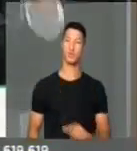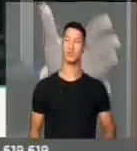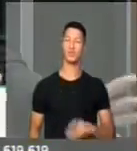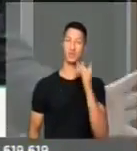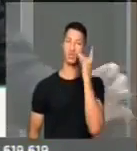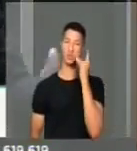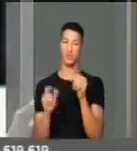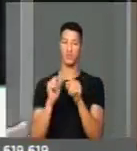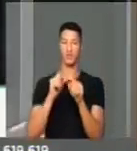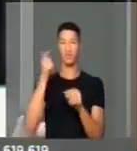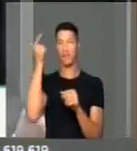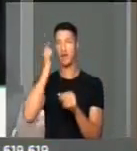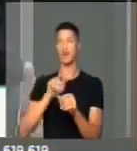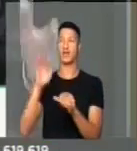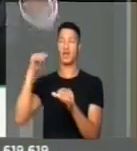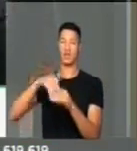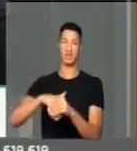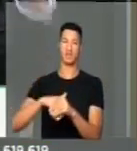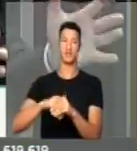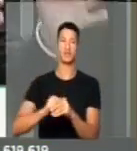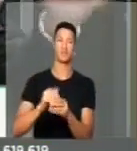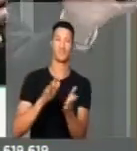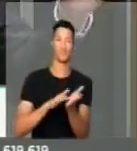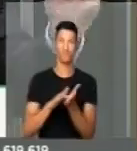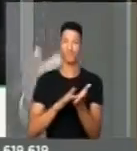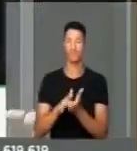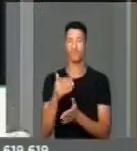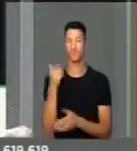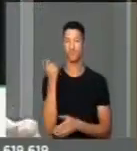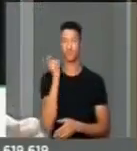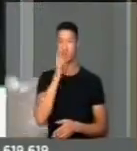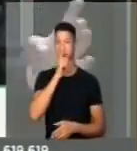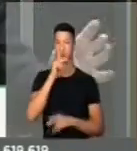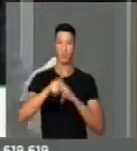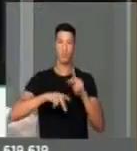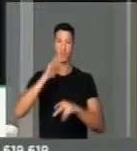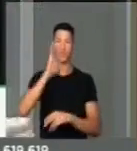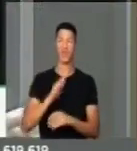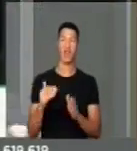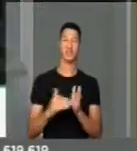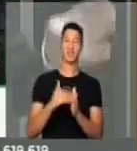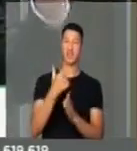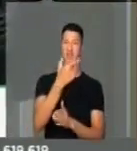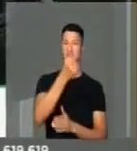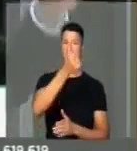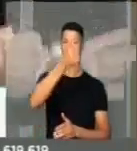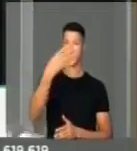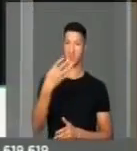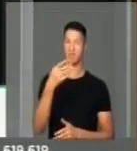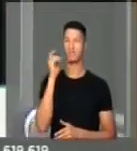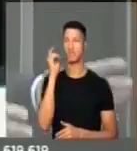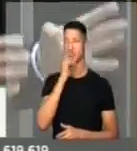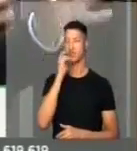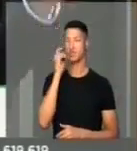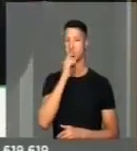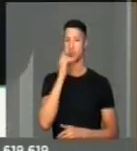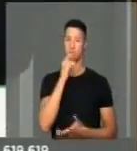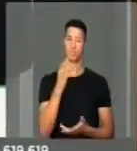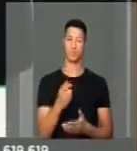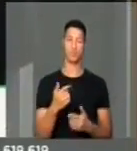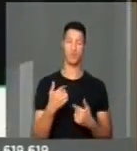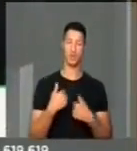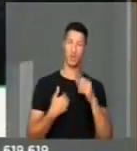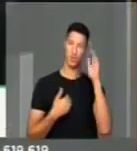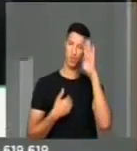Dilma fez para ganhar a eleição, enganando o povo brasileiro até 2014, enganou.